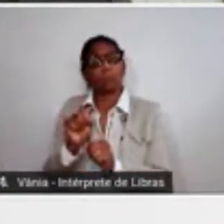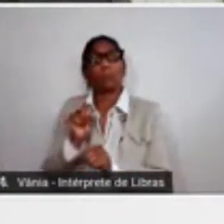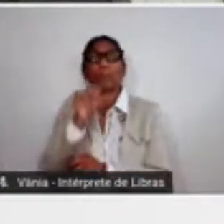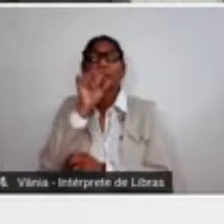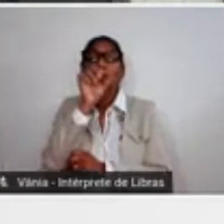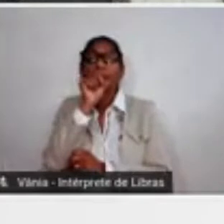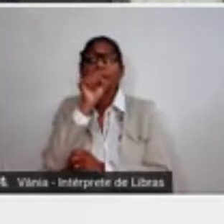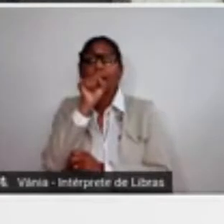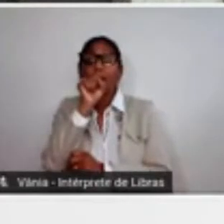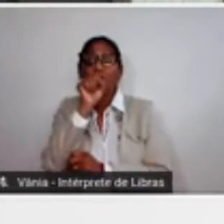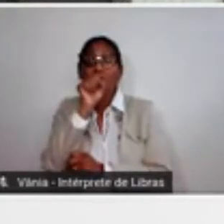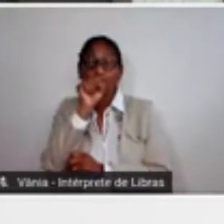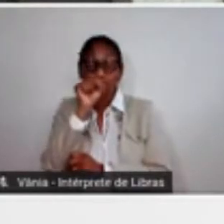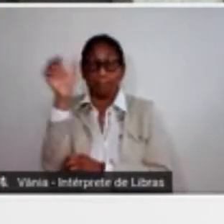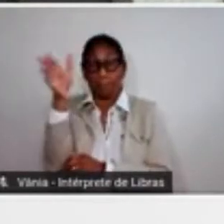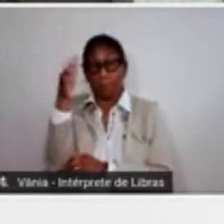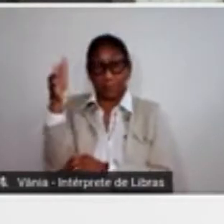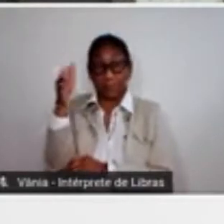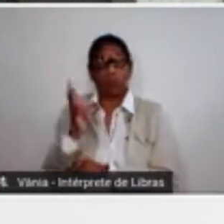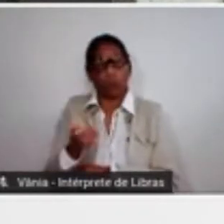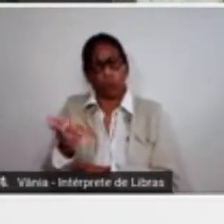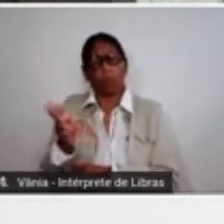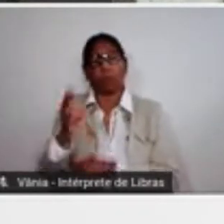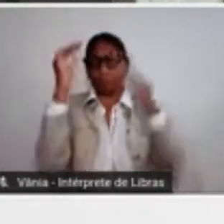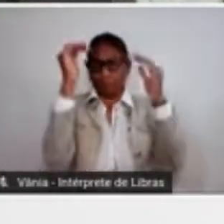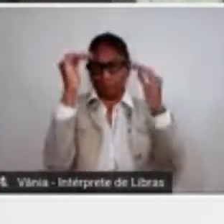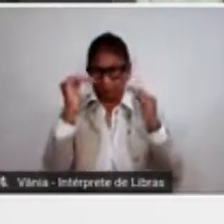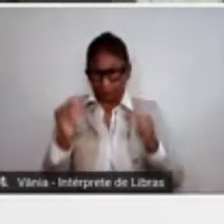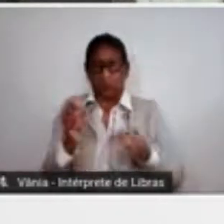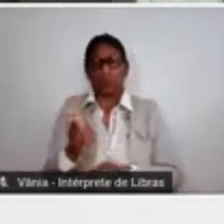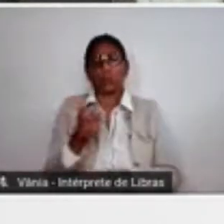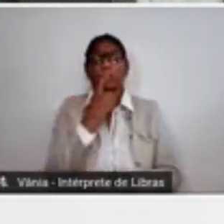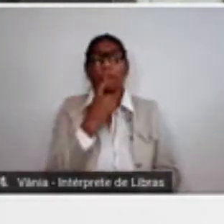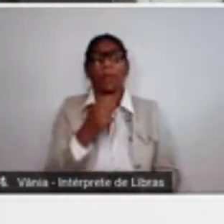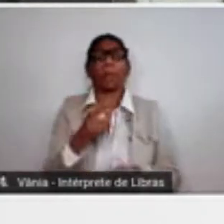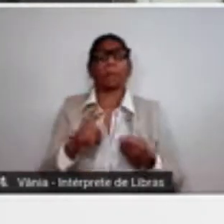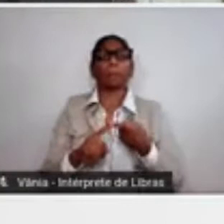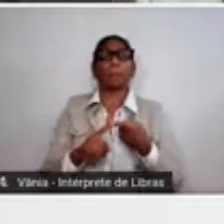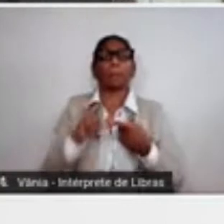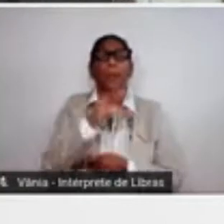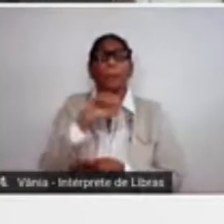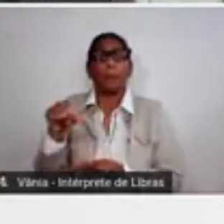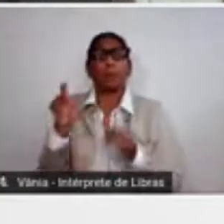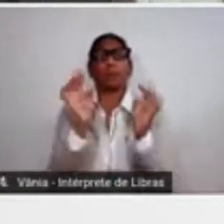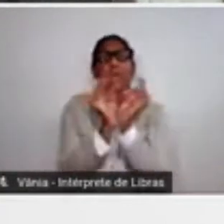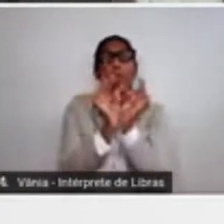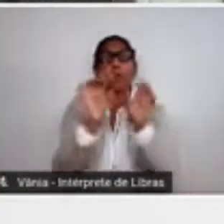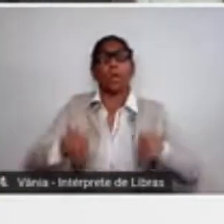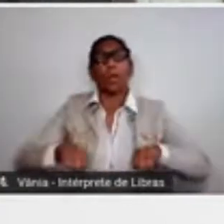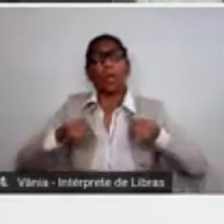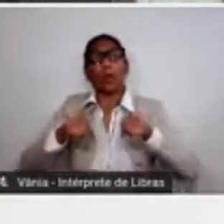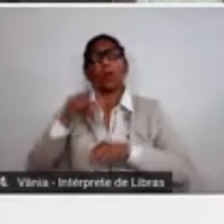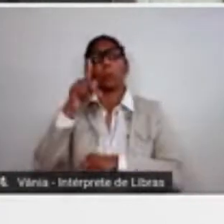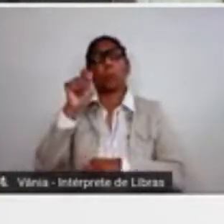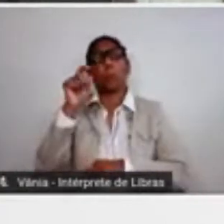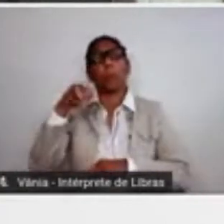laranja. Mantivemos em bandeira vermelha essas regiões: Capão da Canoa, Taquara, Canoas, Palmeira das Missões, Erechim,